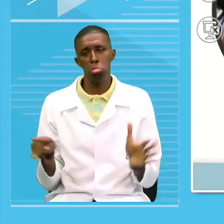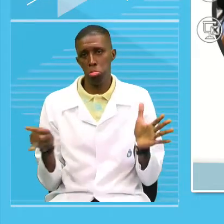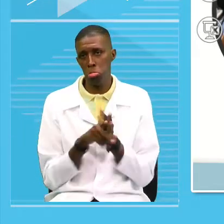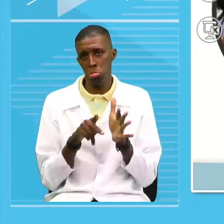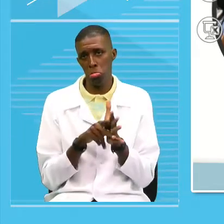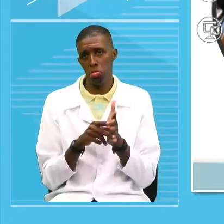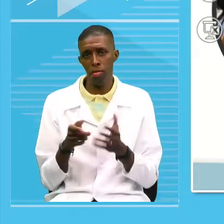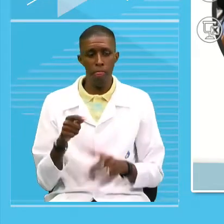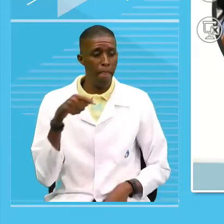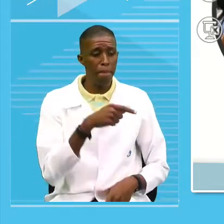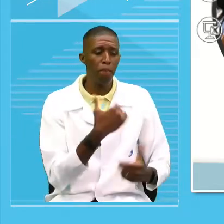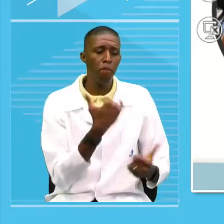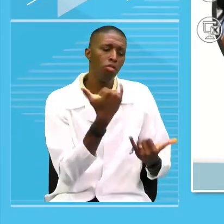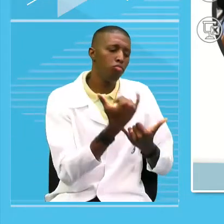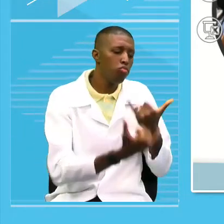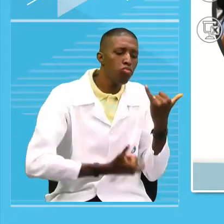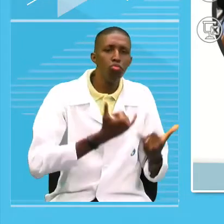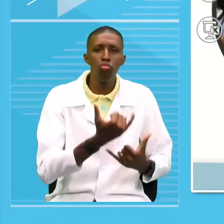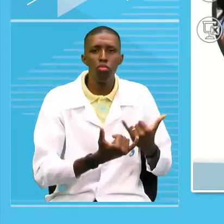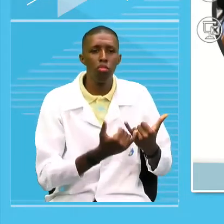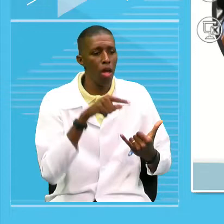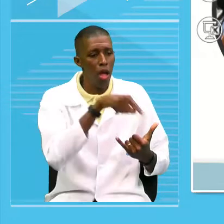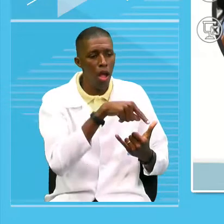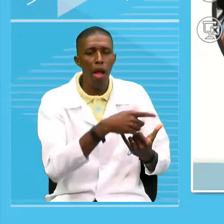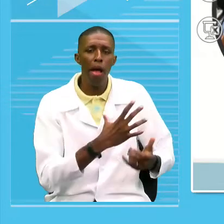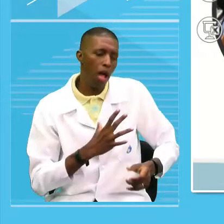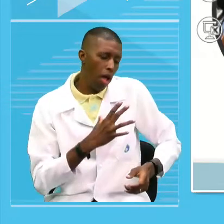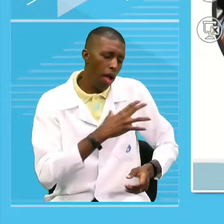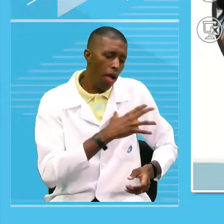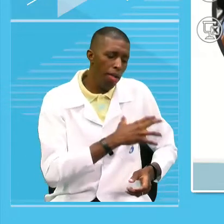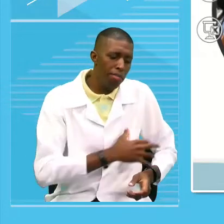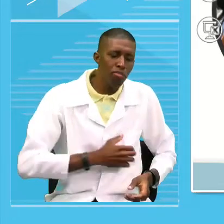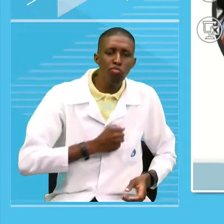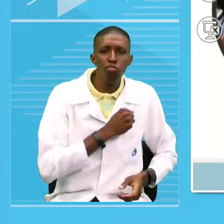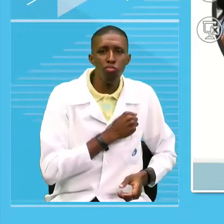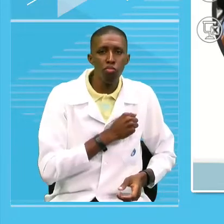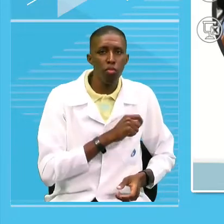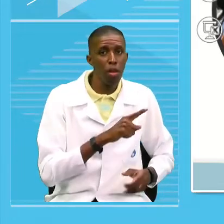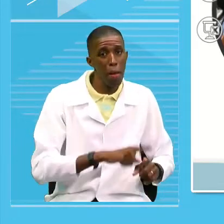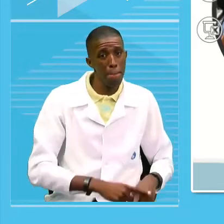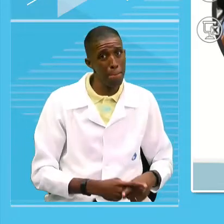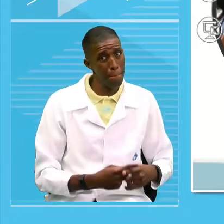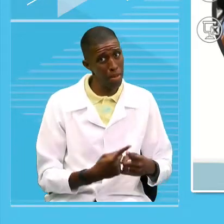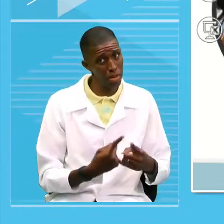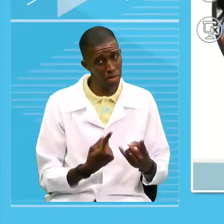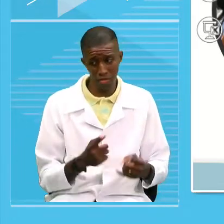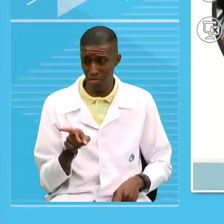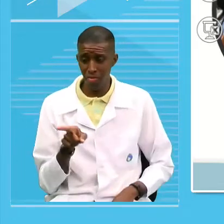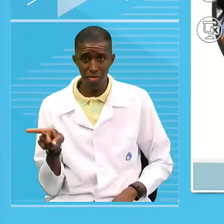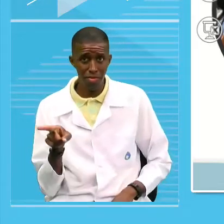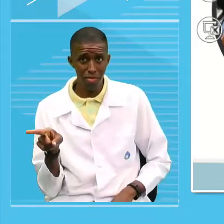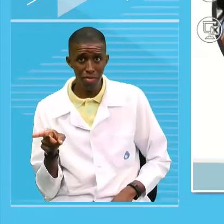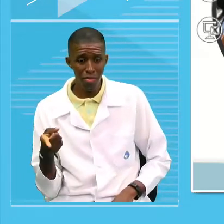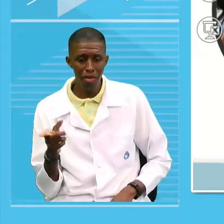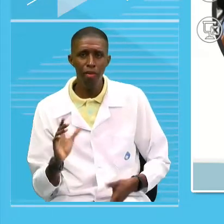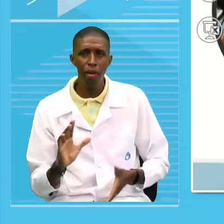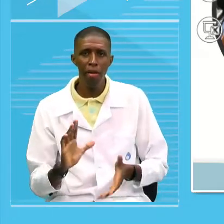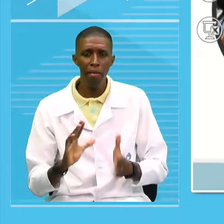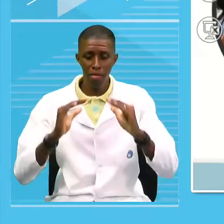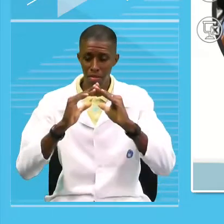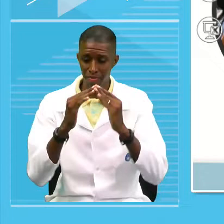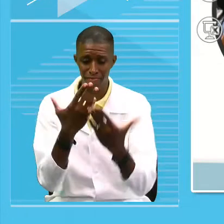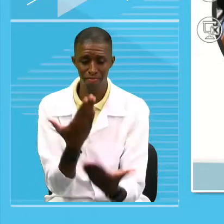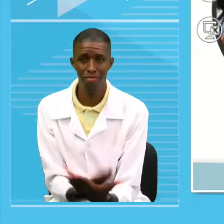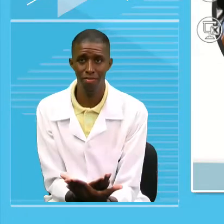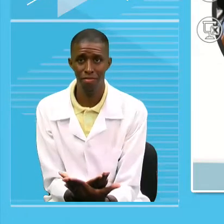que dá amor carinho e aí depois do nada né Ela é levada para escola ela passa ali 5 horas dentro da escola